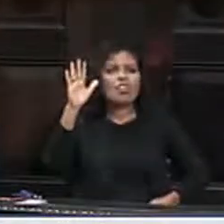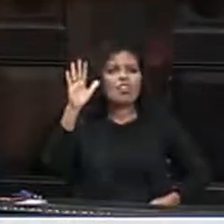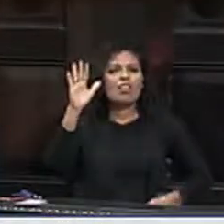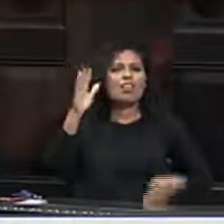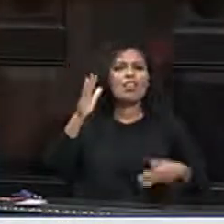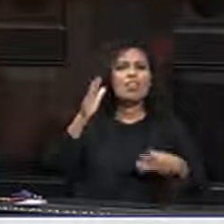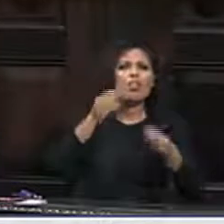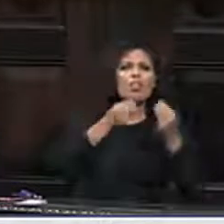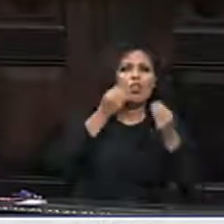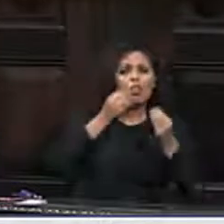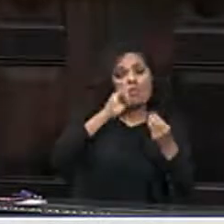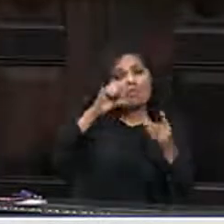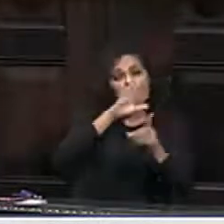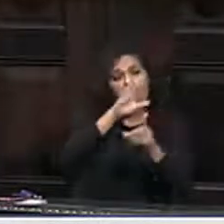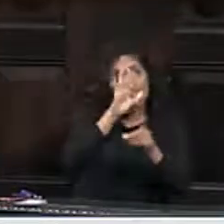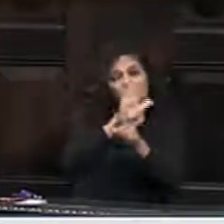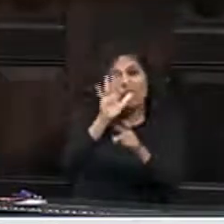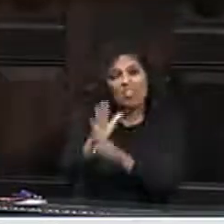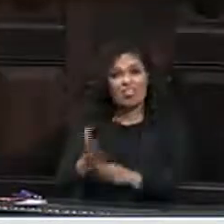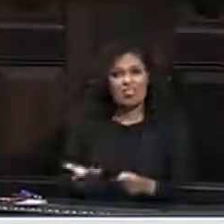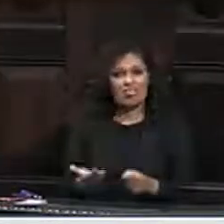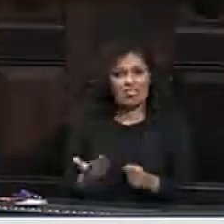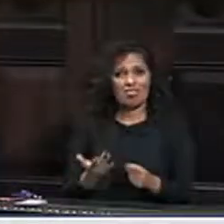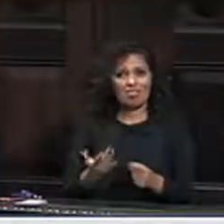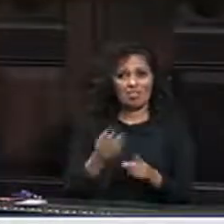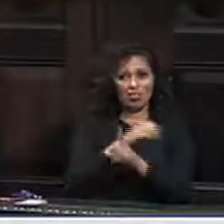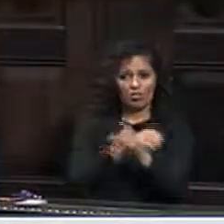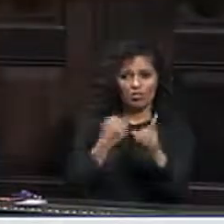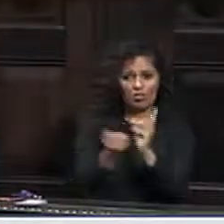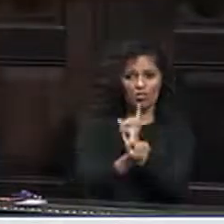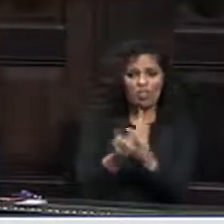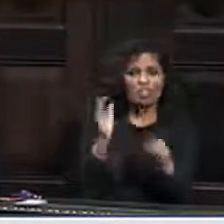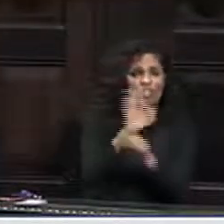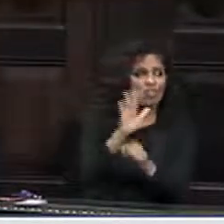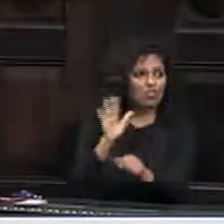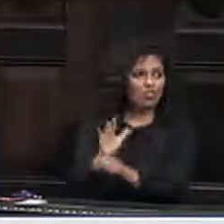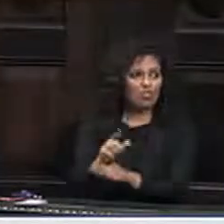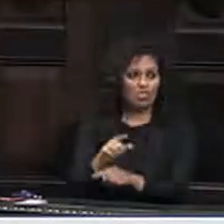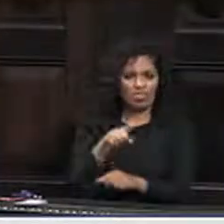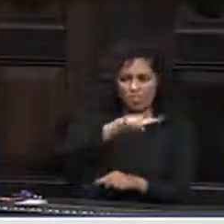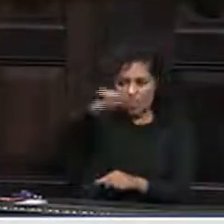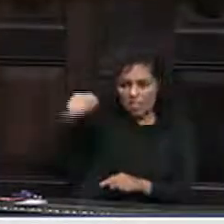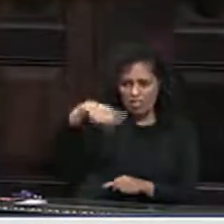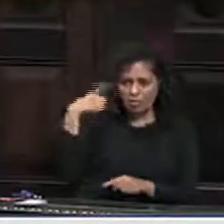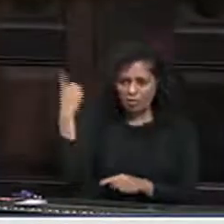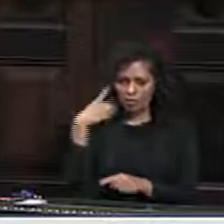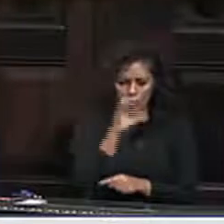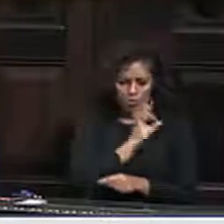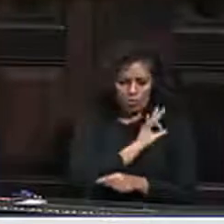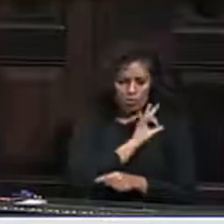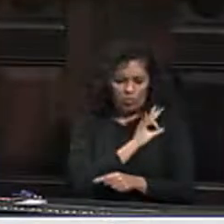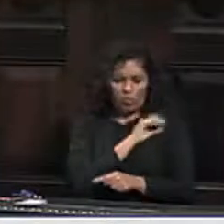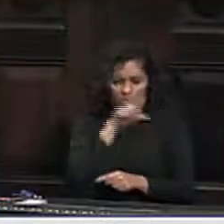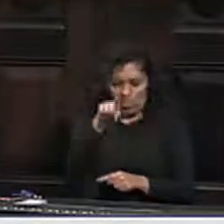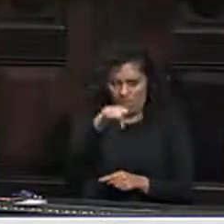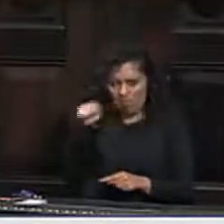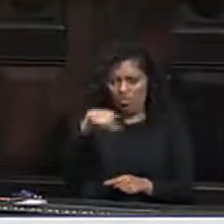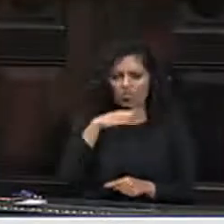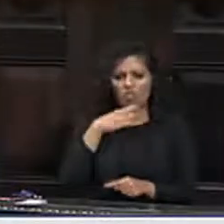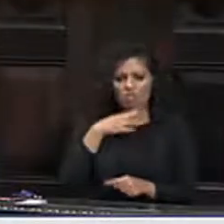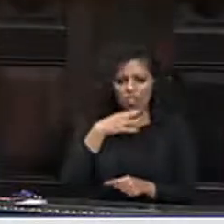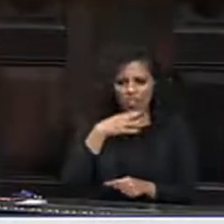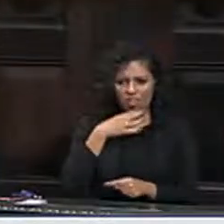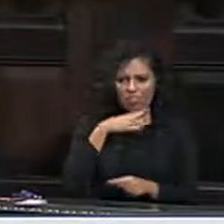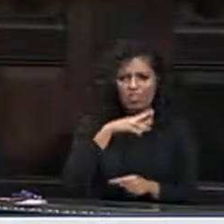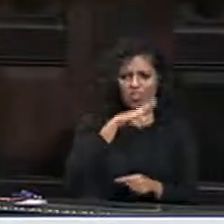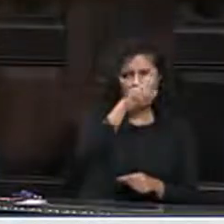parlamento, foram, né? Se conhecem alguma comunidade que tem o PP, que lá